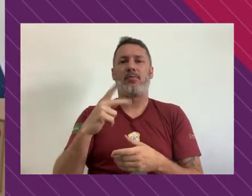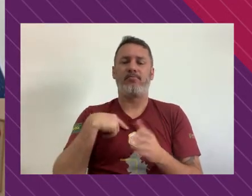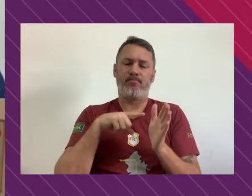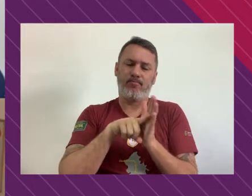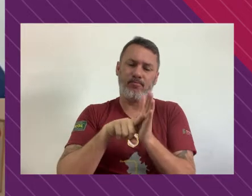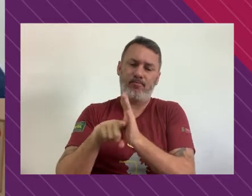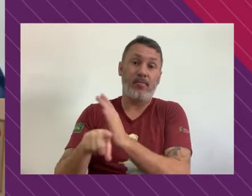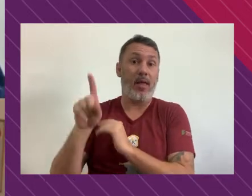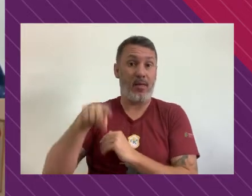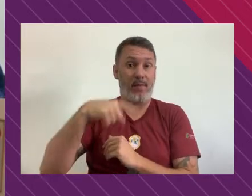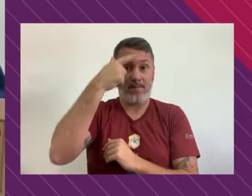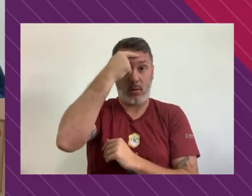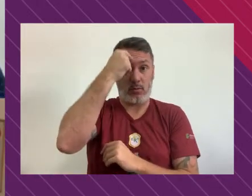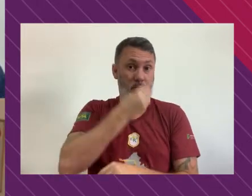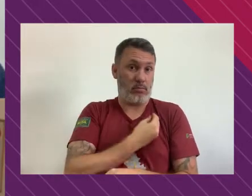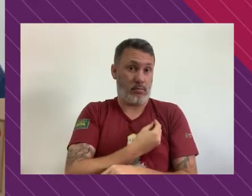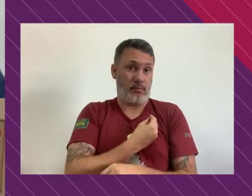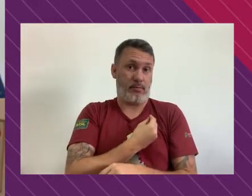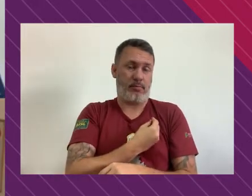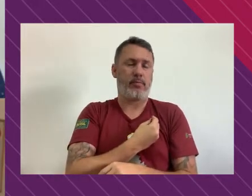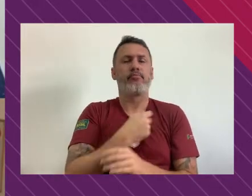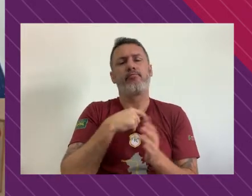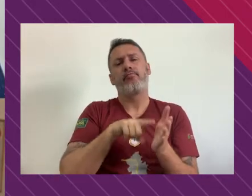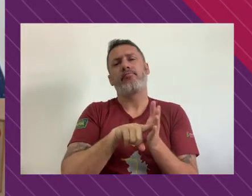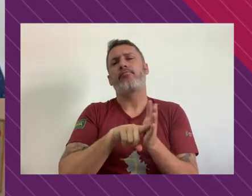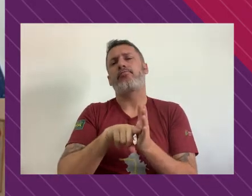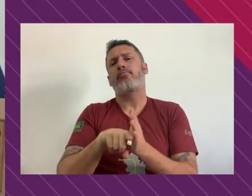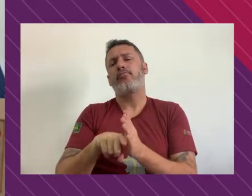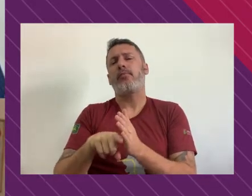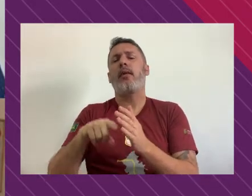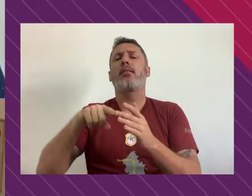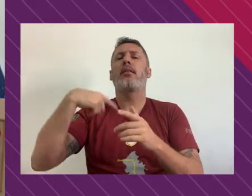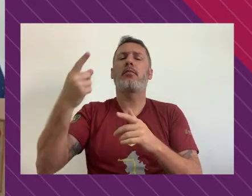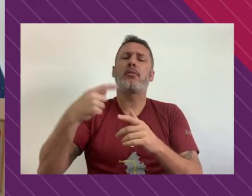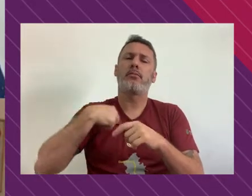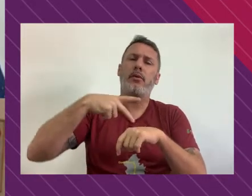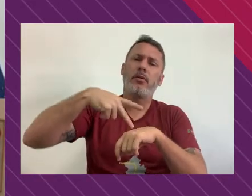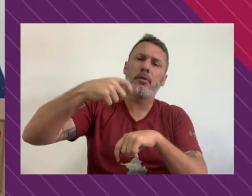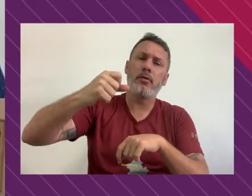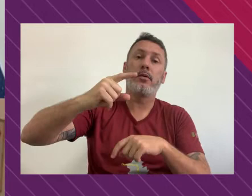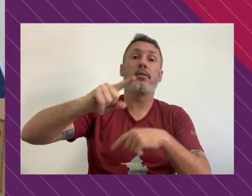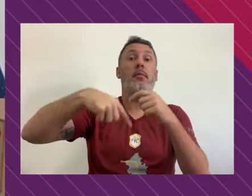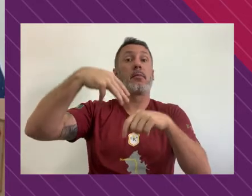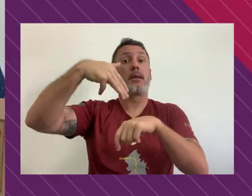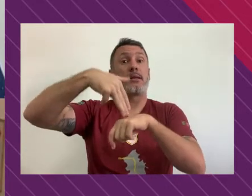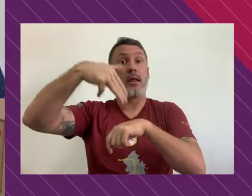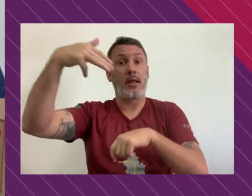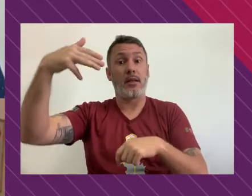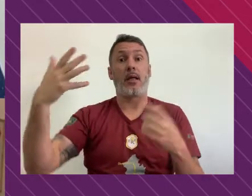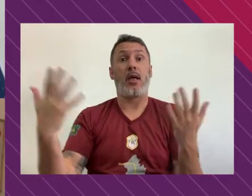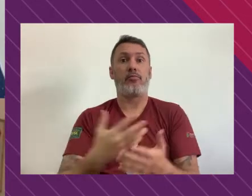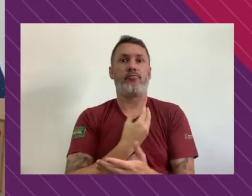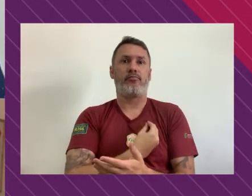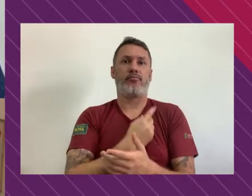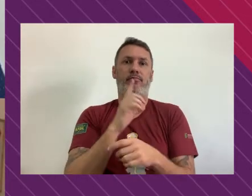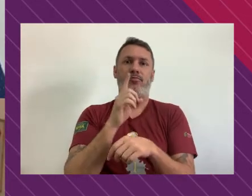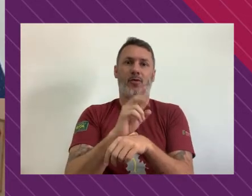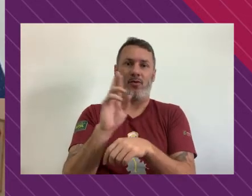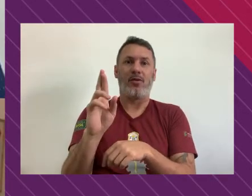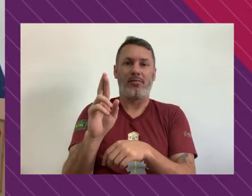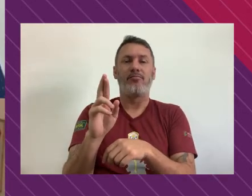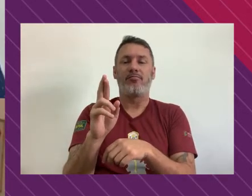minha graduação. E aí depois vieram a especialização, o mestrado, o doutorado que eu estou cursando